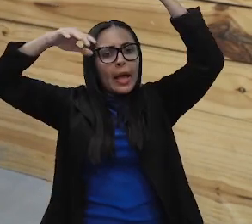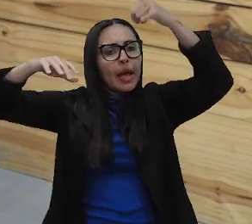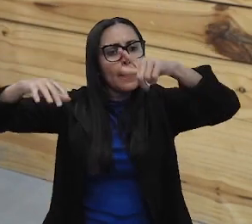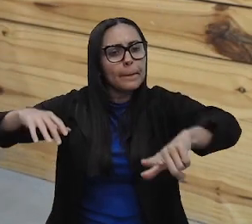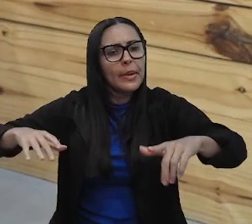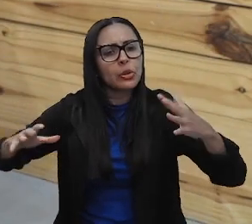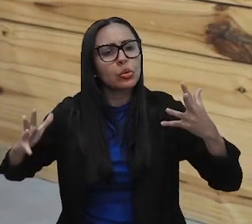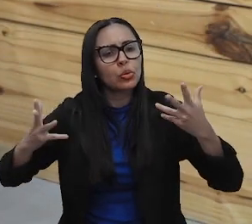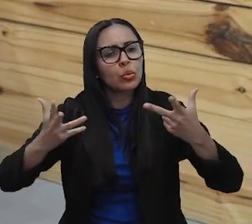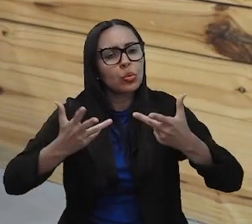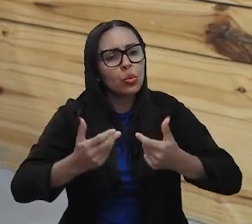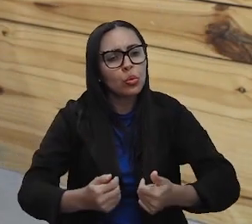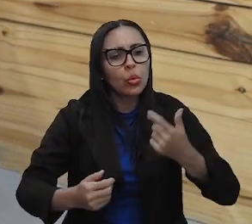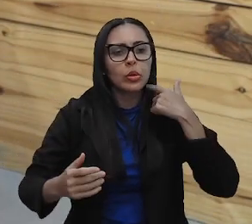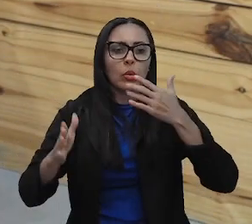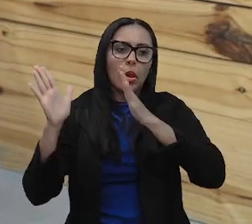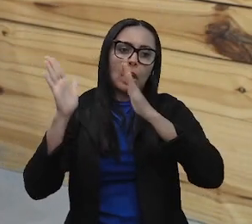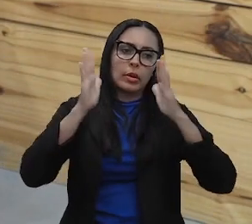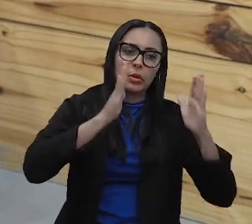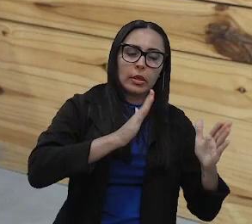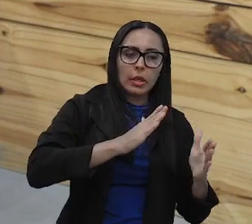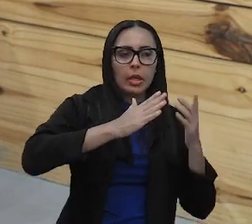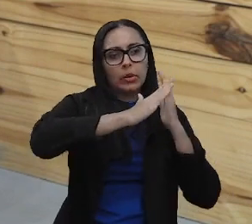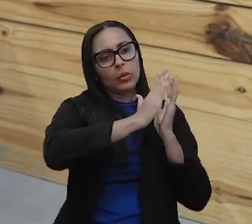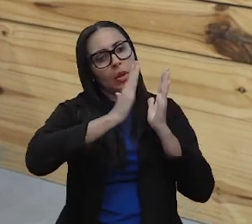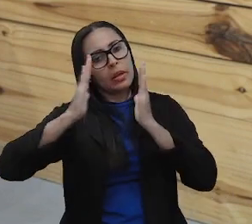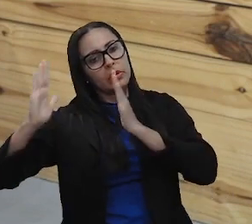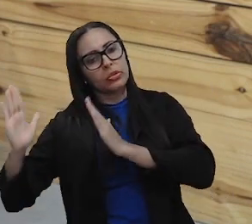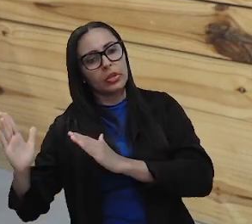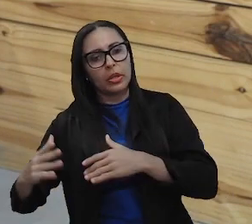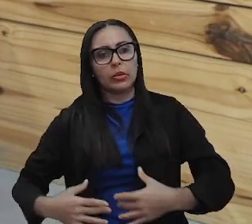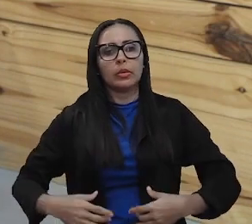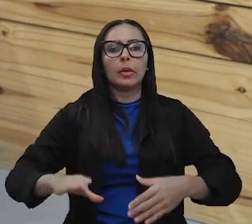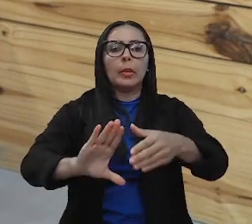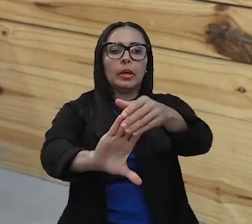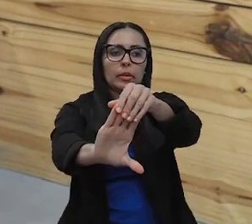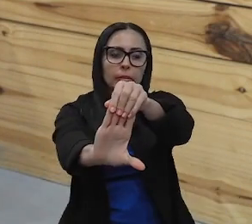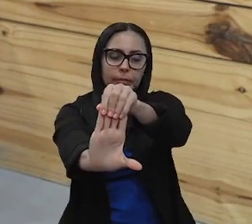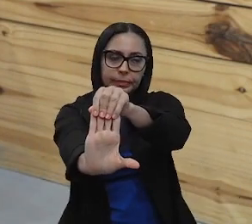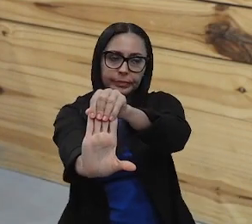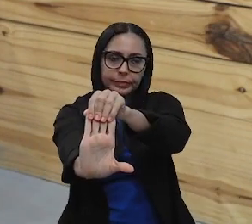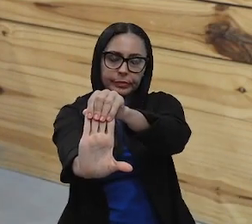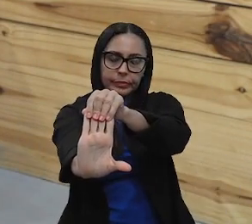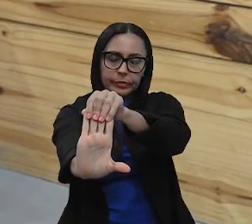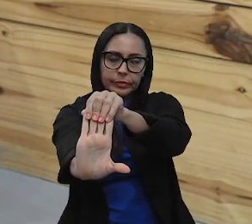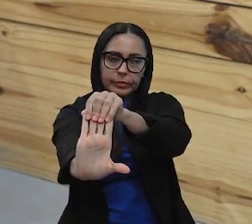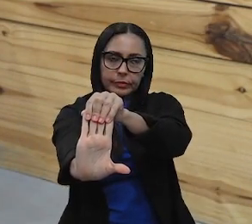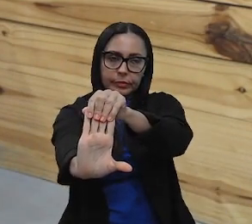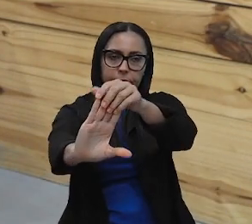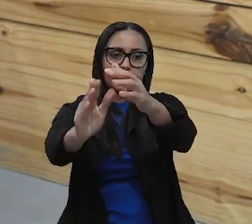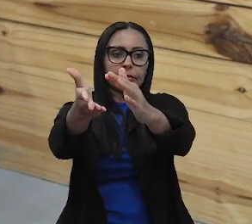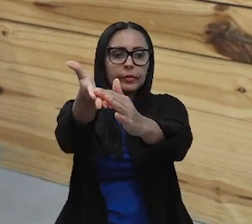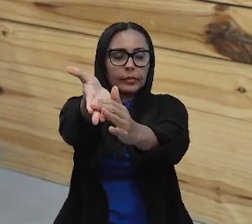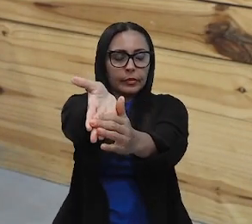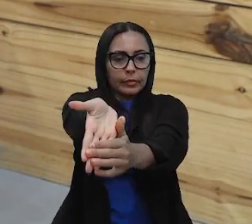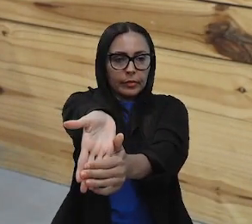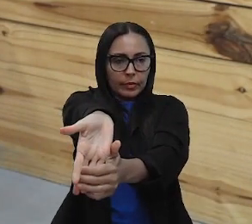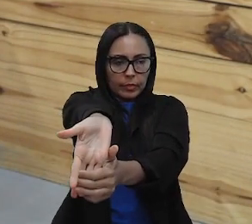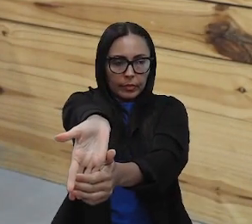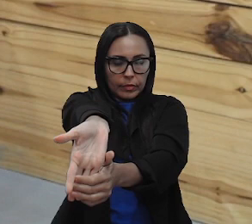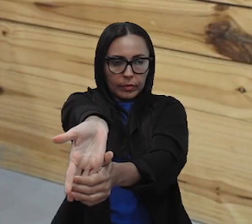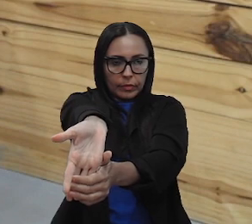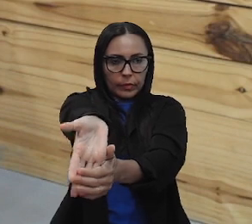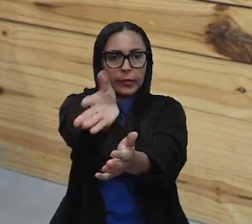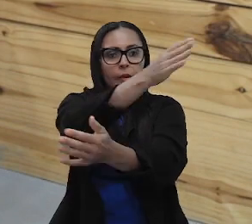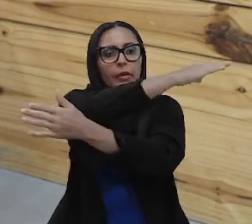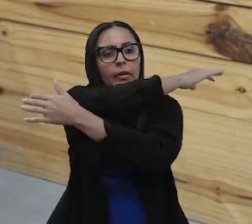isso com o lado direito também. Alongando o punho, mão, para cima, para baixo, próximo ao corpo